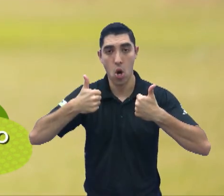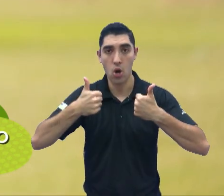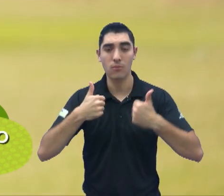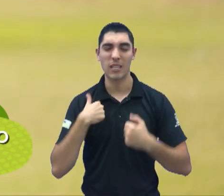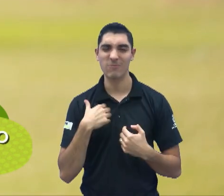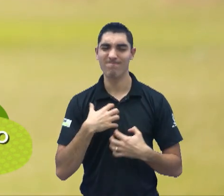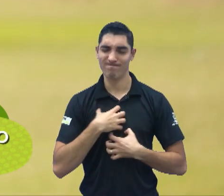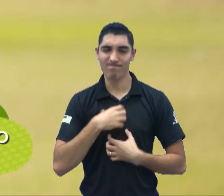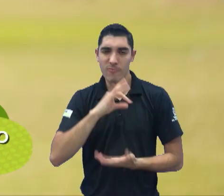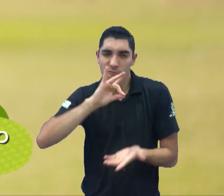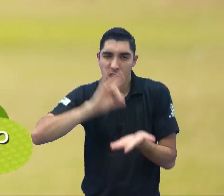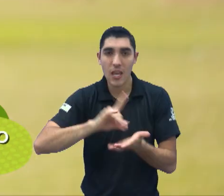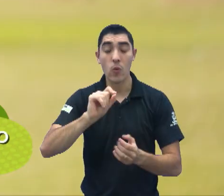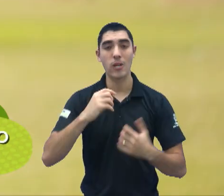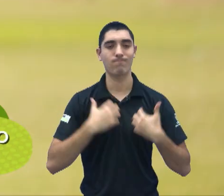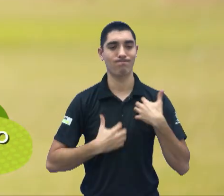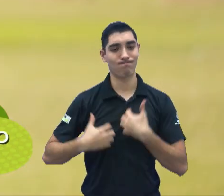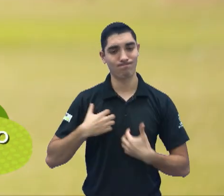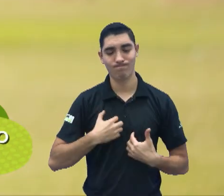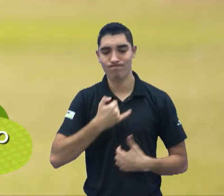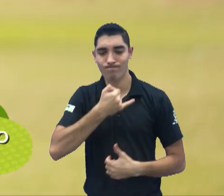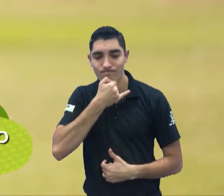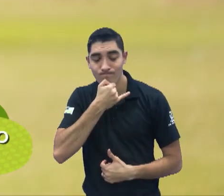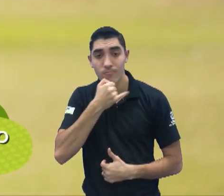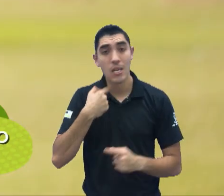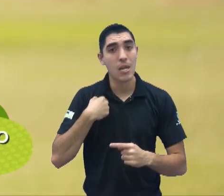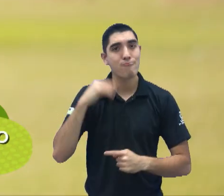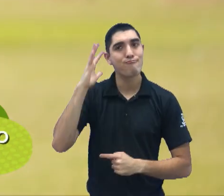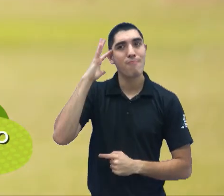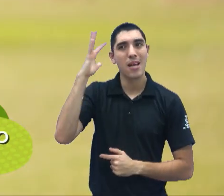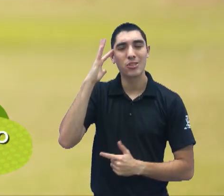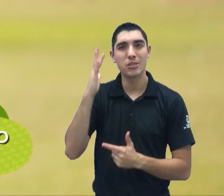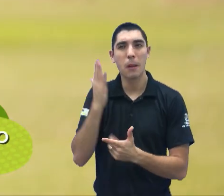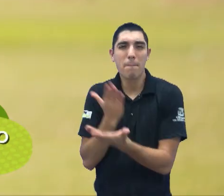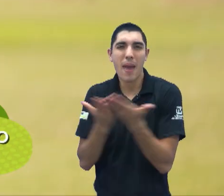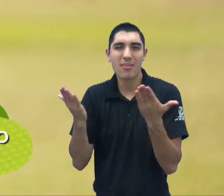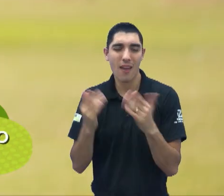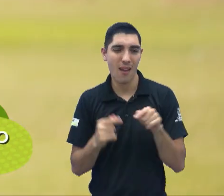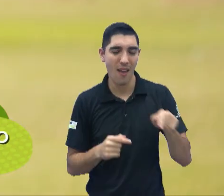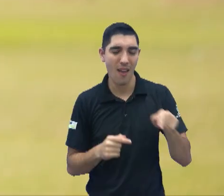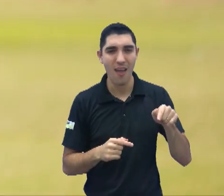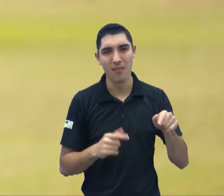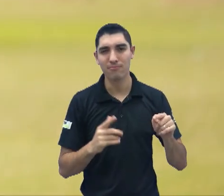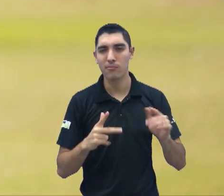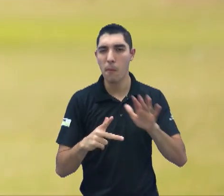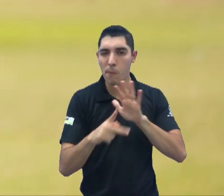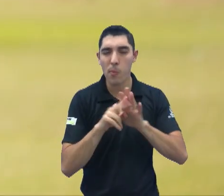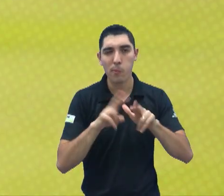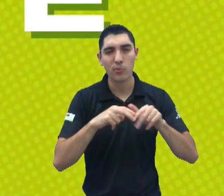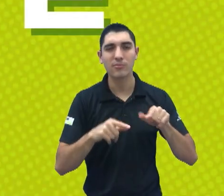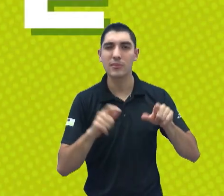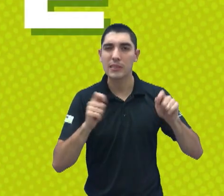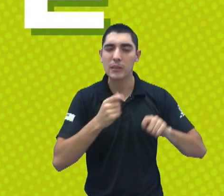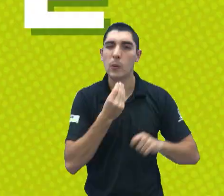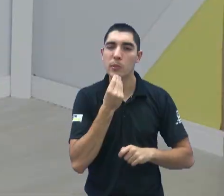porque a gente não esperava principalmente sair para a equipe comercial. Mas enfim, já foi, agora é pensar para